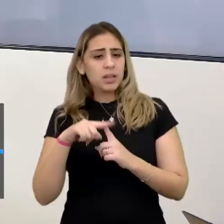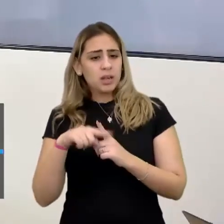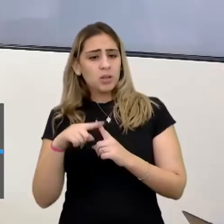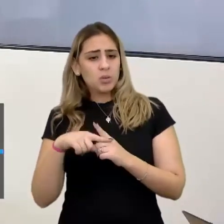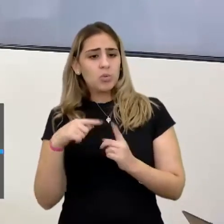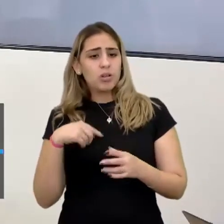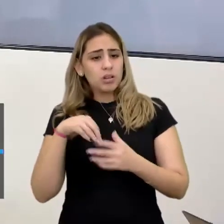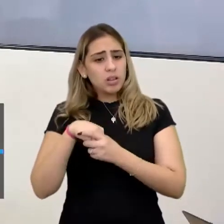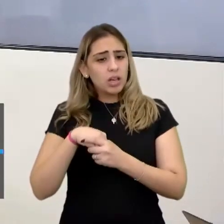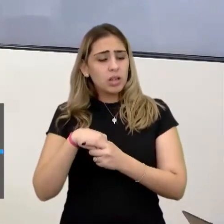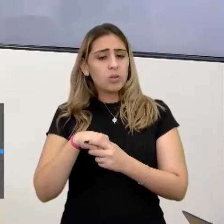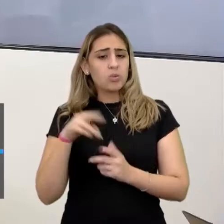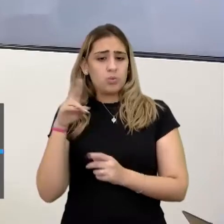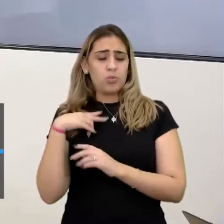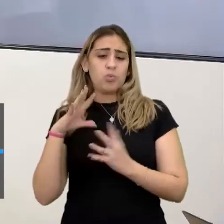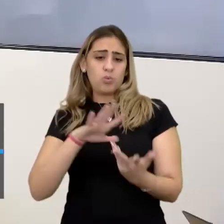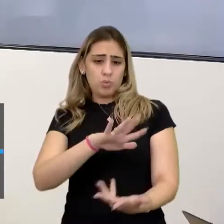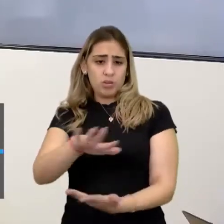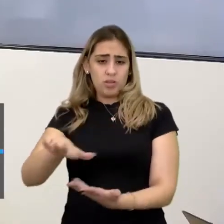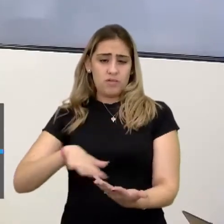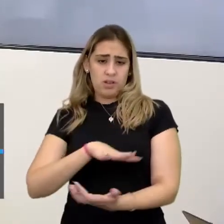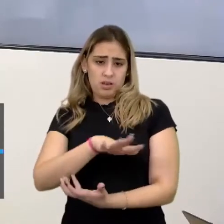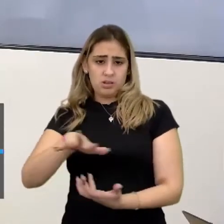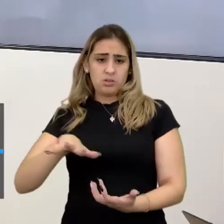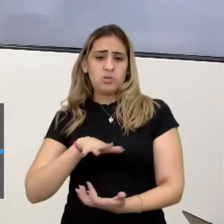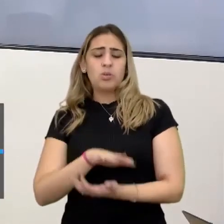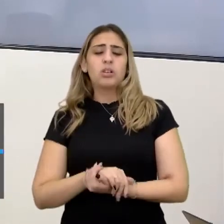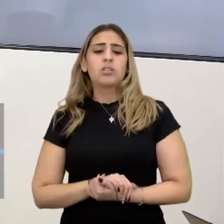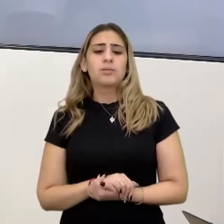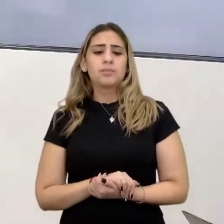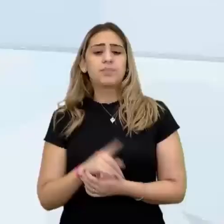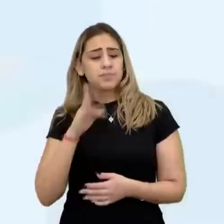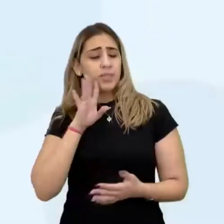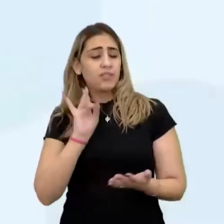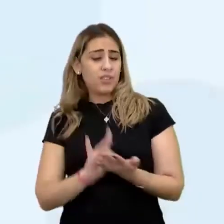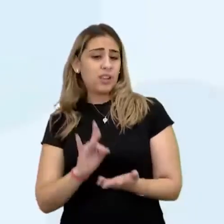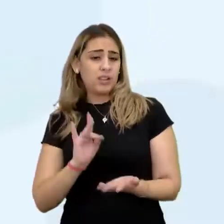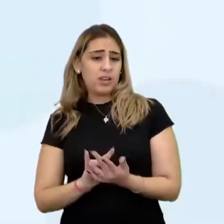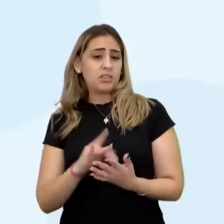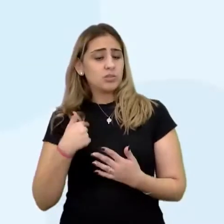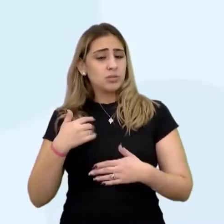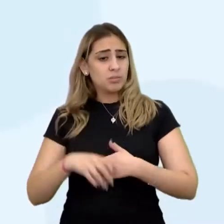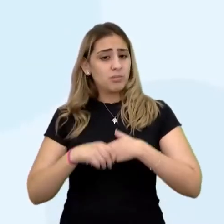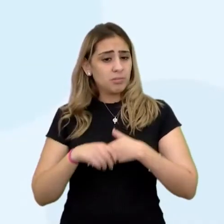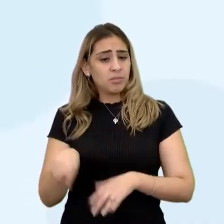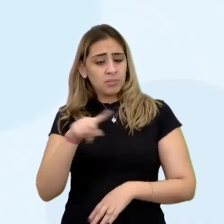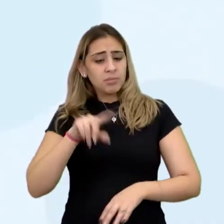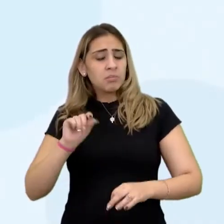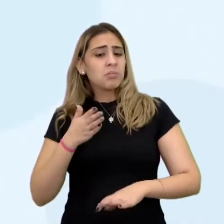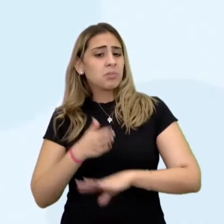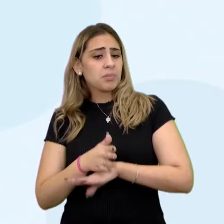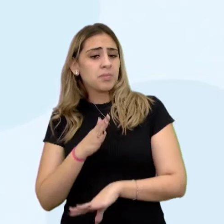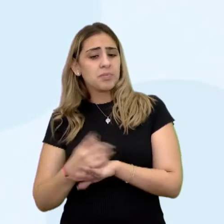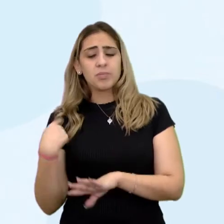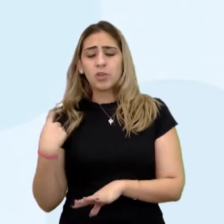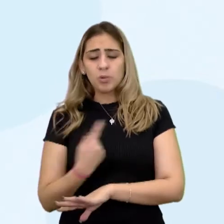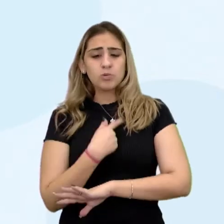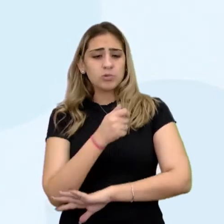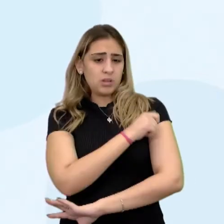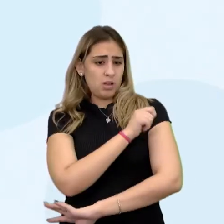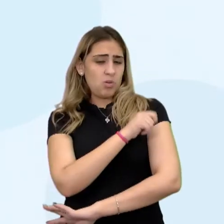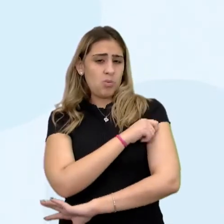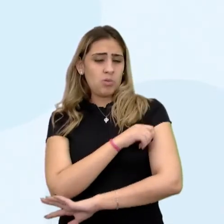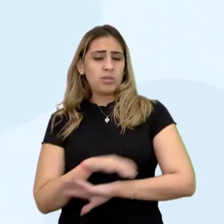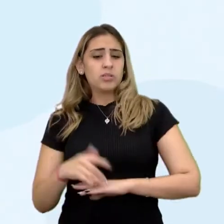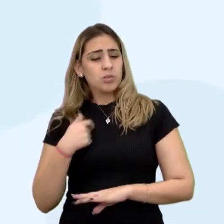do universo, né, no caso, beleza? Então, isso é fato! Parabéns para quem participou aí, os nossos